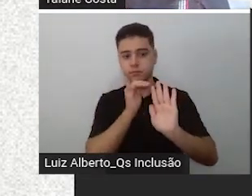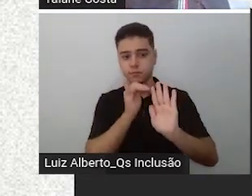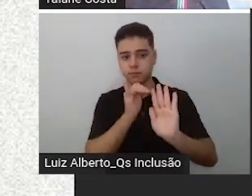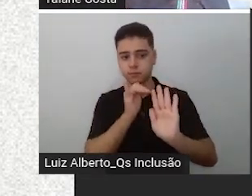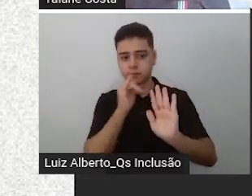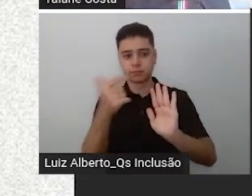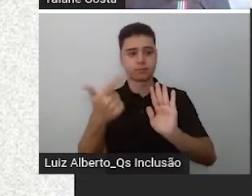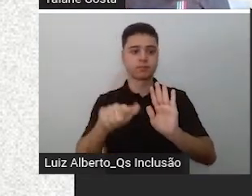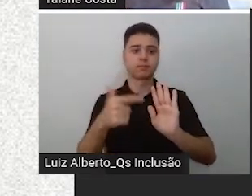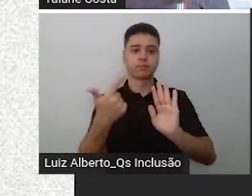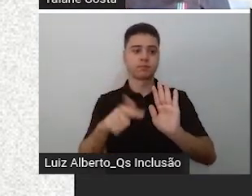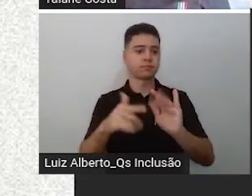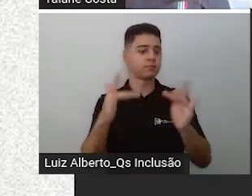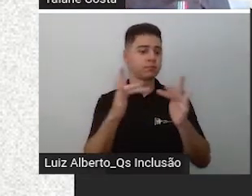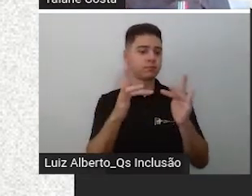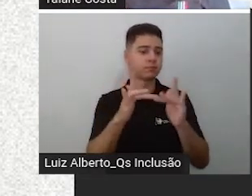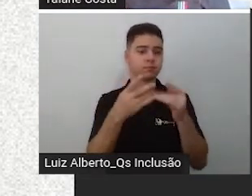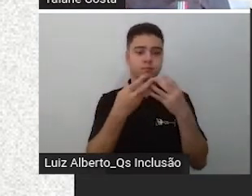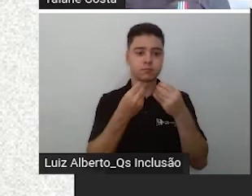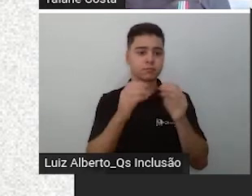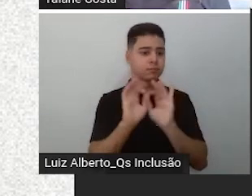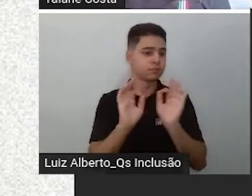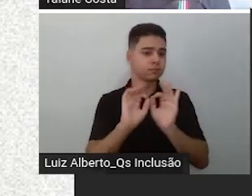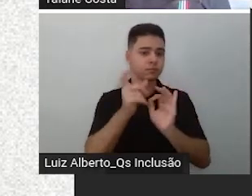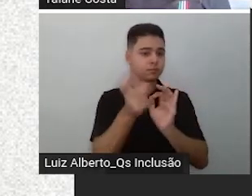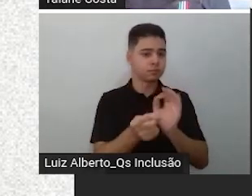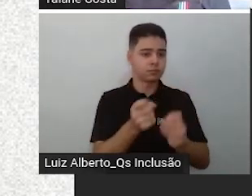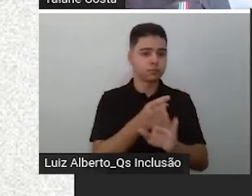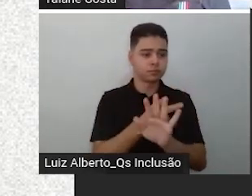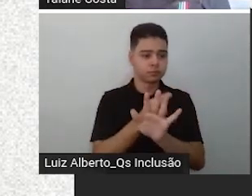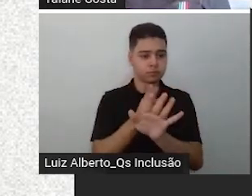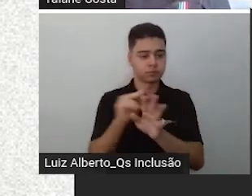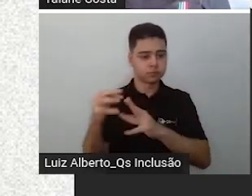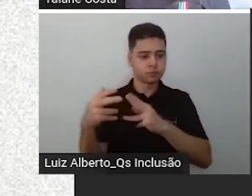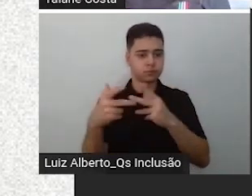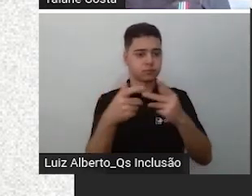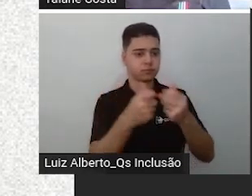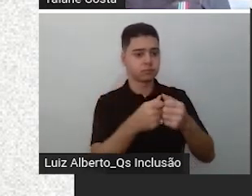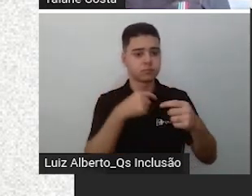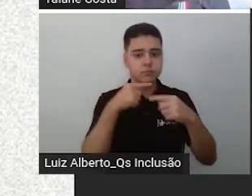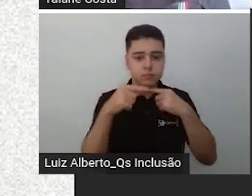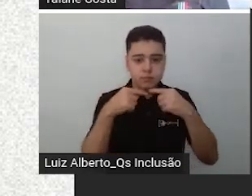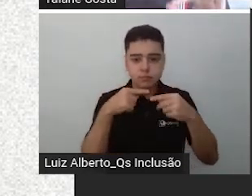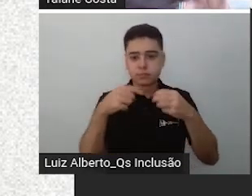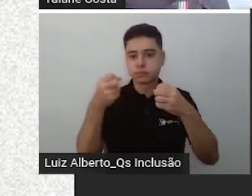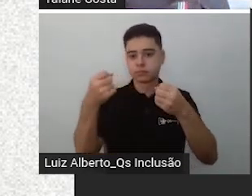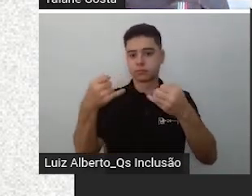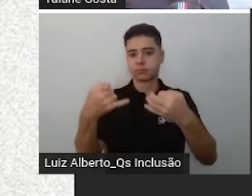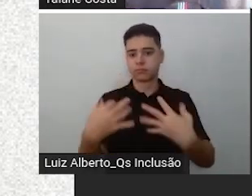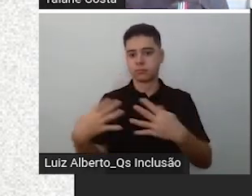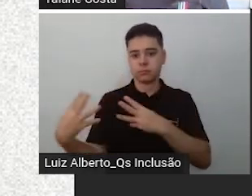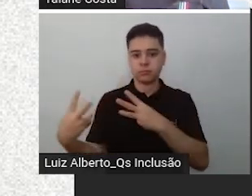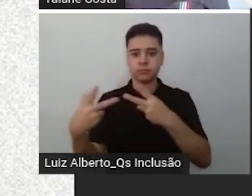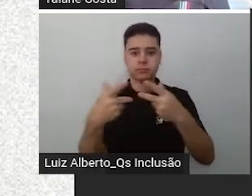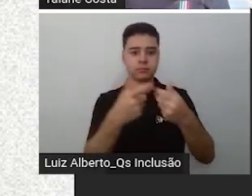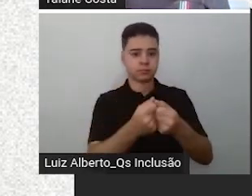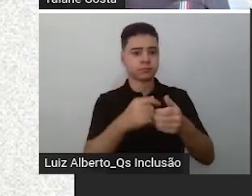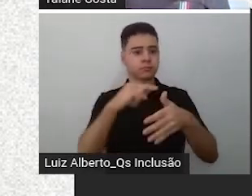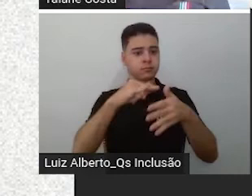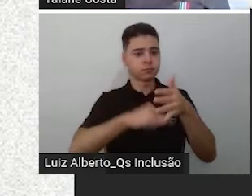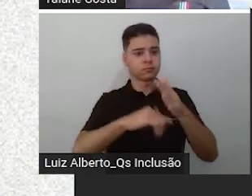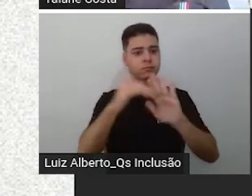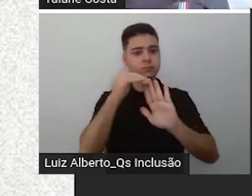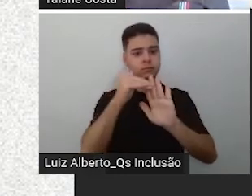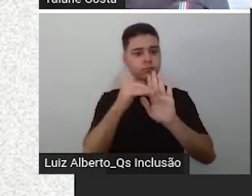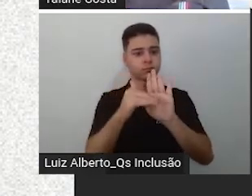Não tem tanta interação com o público, como tirar dúvidas, né? É muito um roteiro fixo